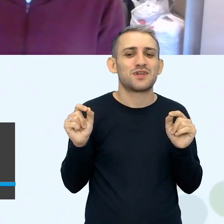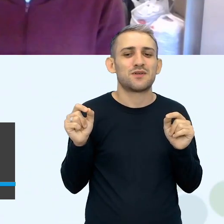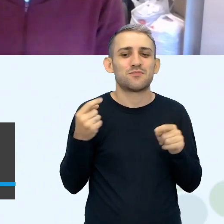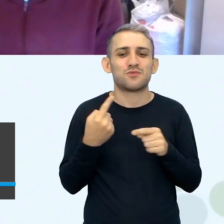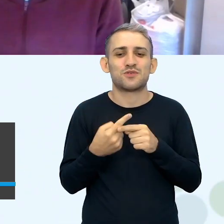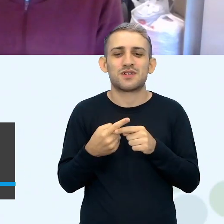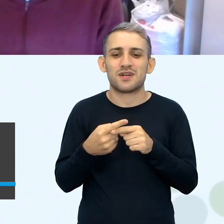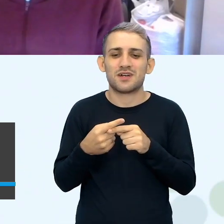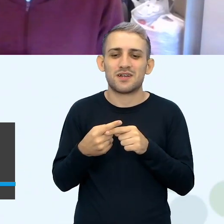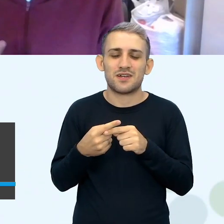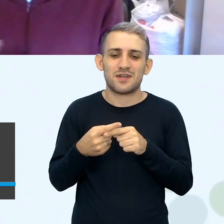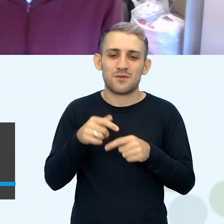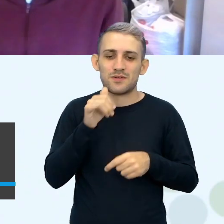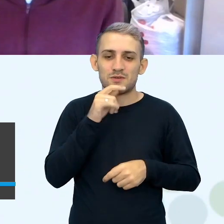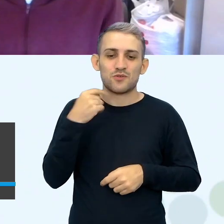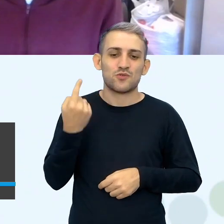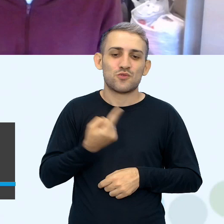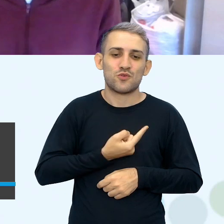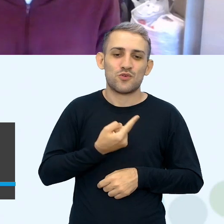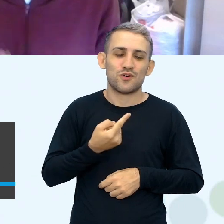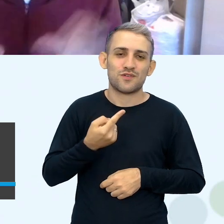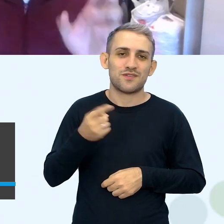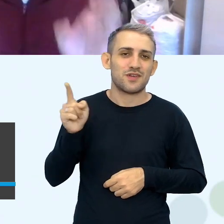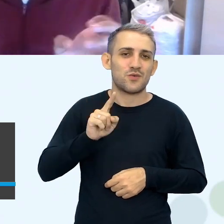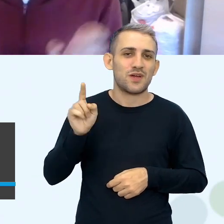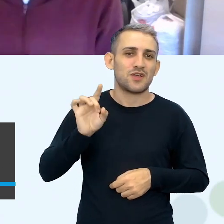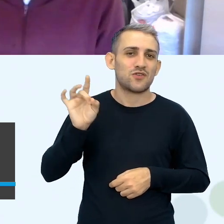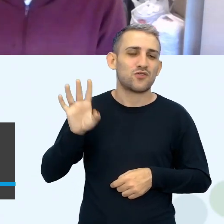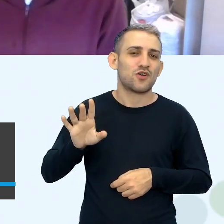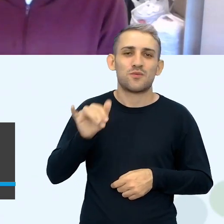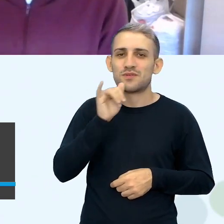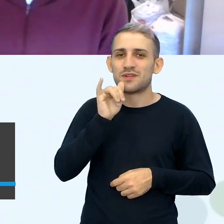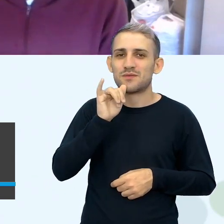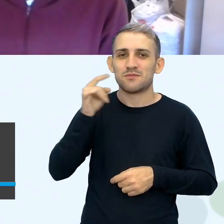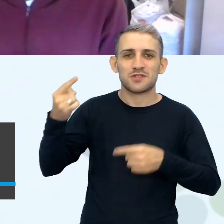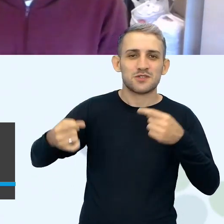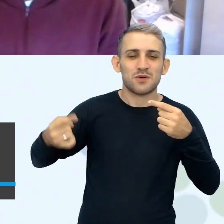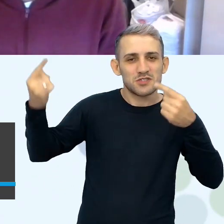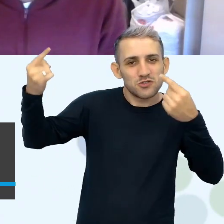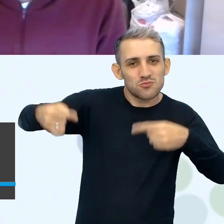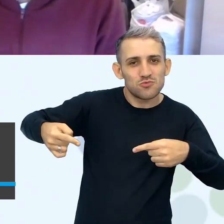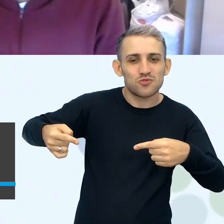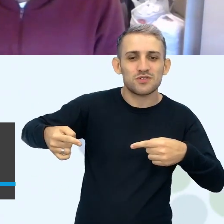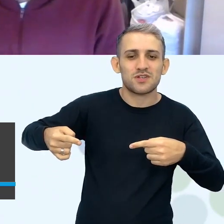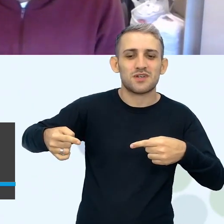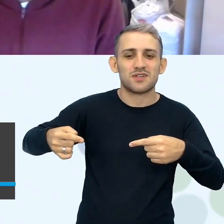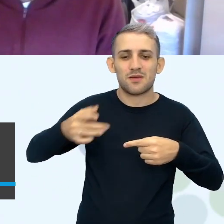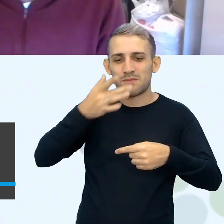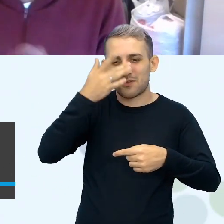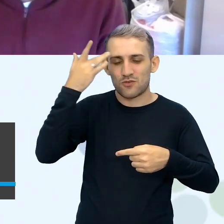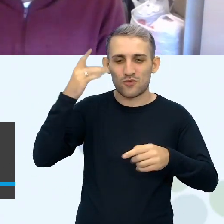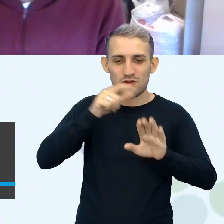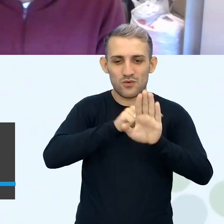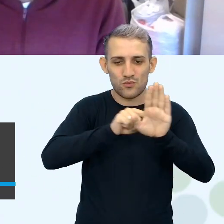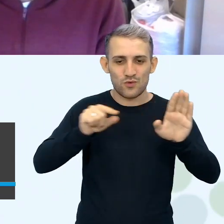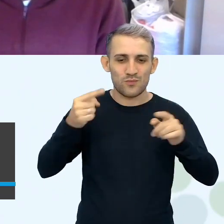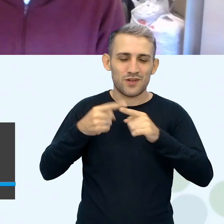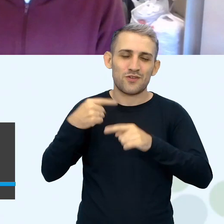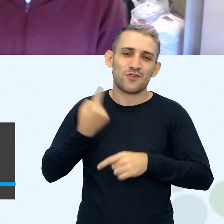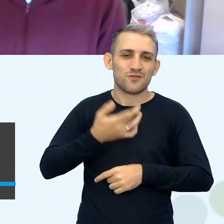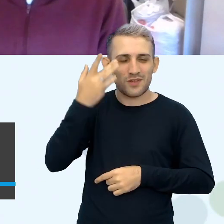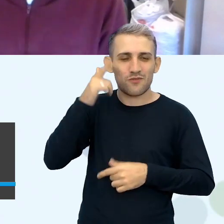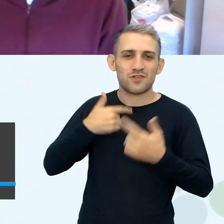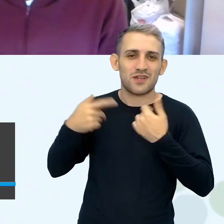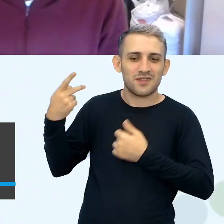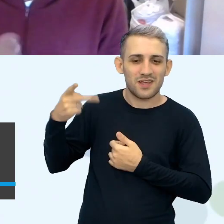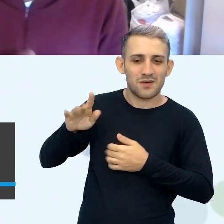conta disso. Você não está competindo apenas, entre aspas, né, competindo com a intenção da pessoa autora, que às vezes a gente nem sabe qual é, mas